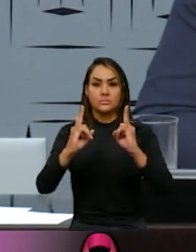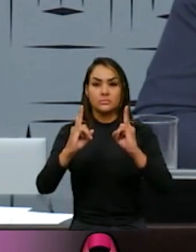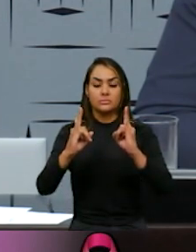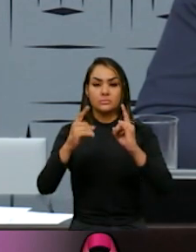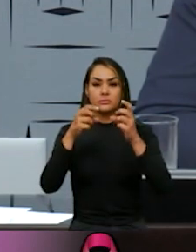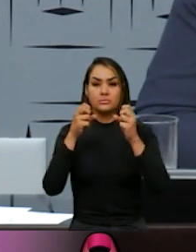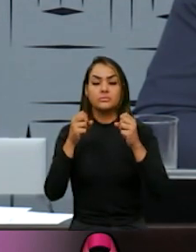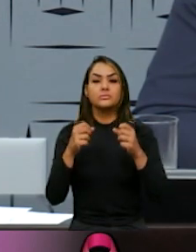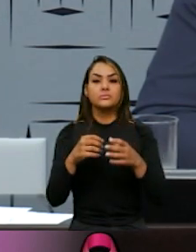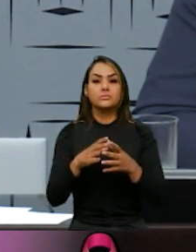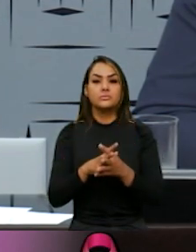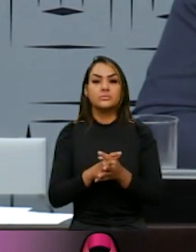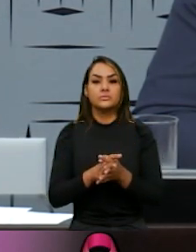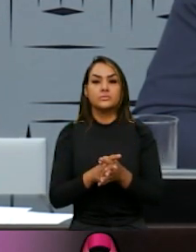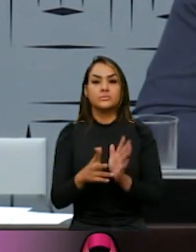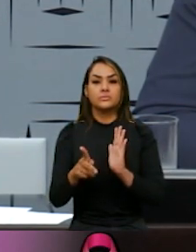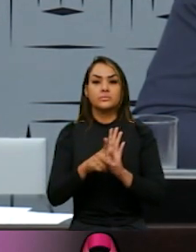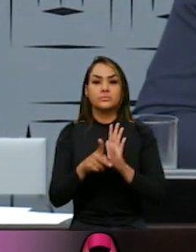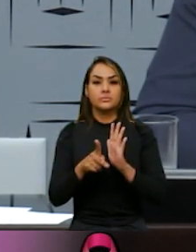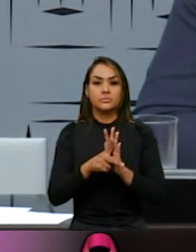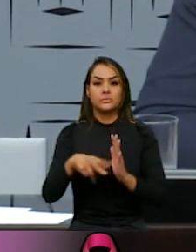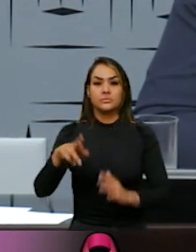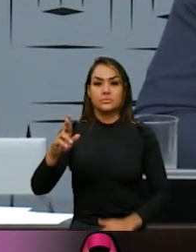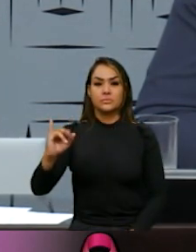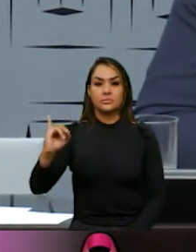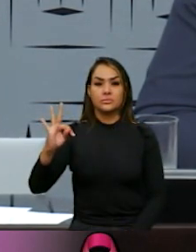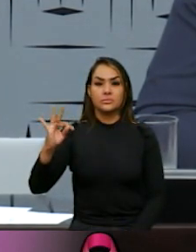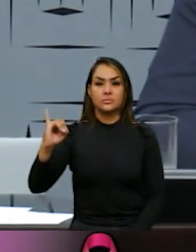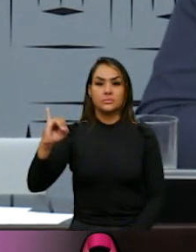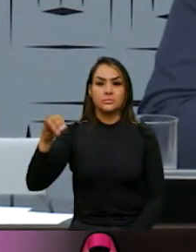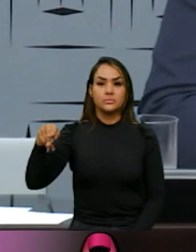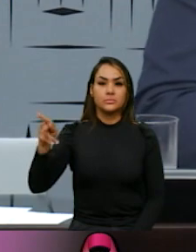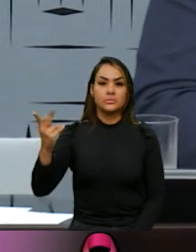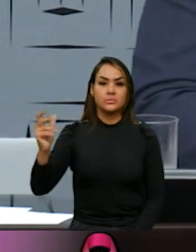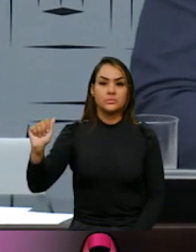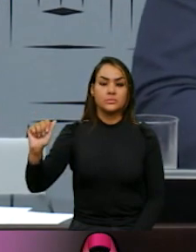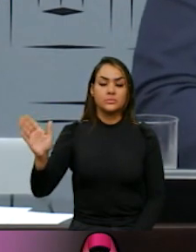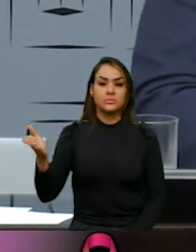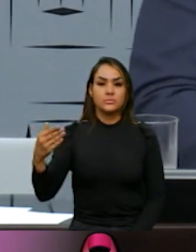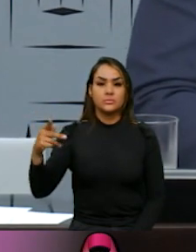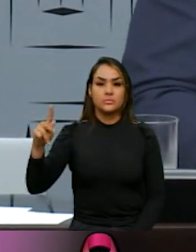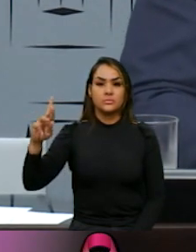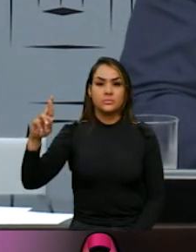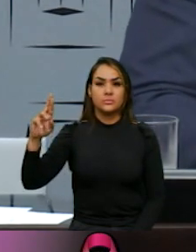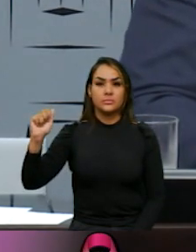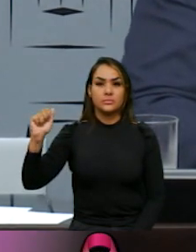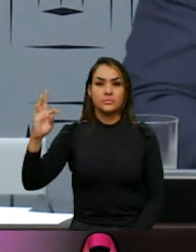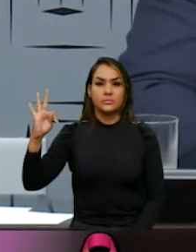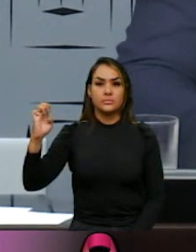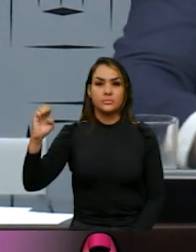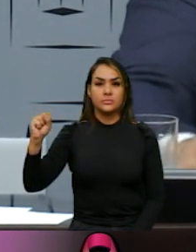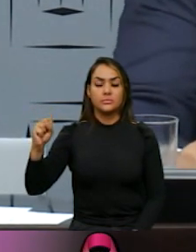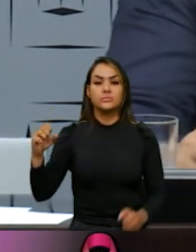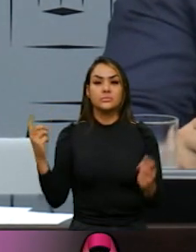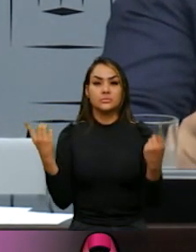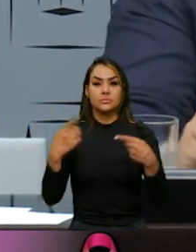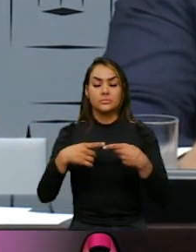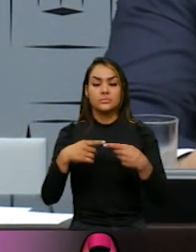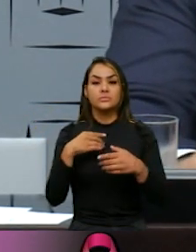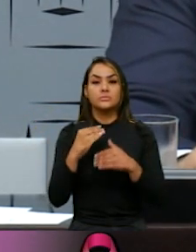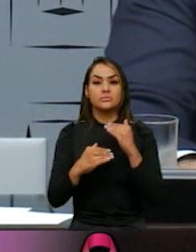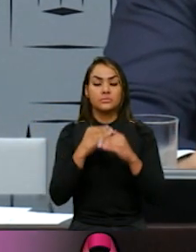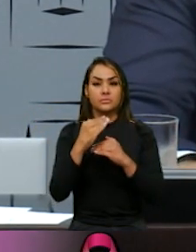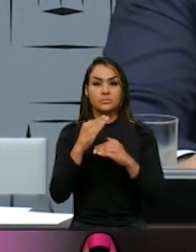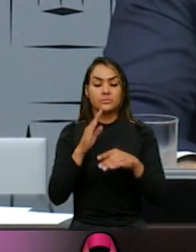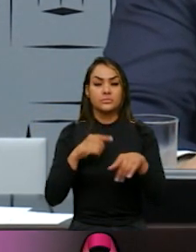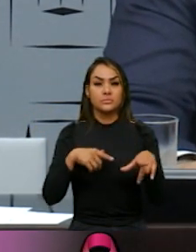de Amparo ao Excepcional Ritinha Prates, destinada ao desenvolvimento de atividades assistenciais e